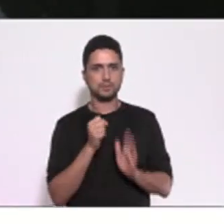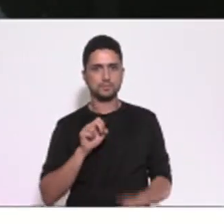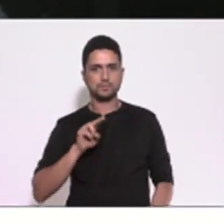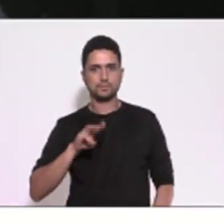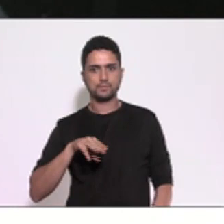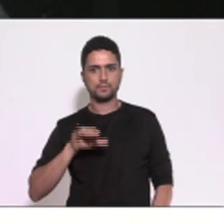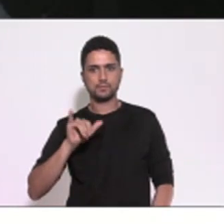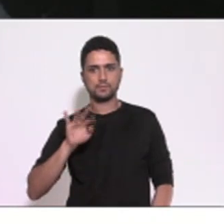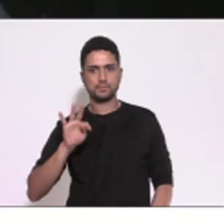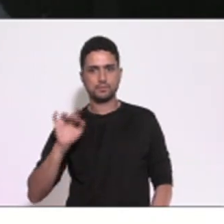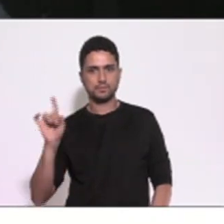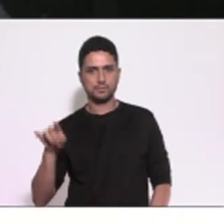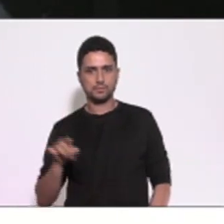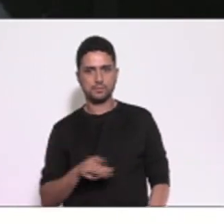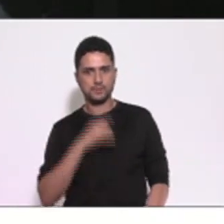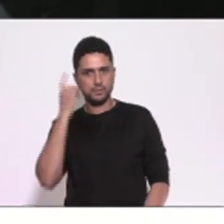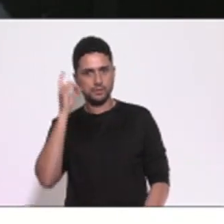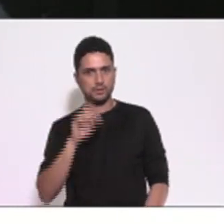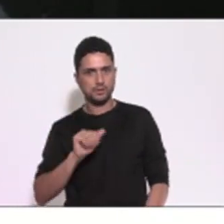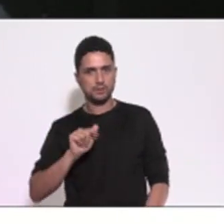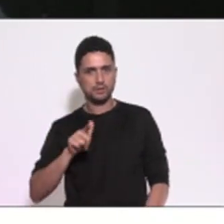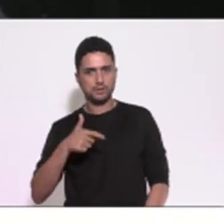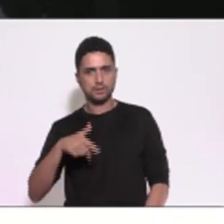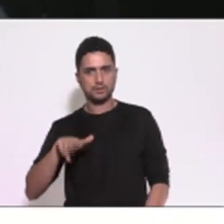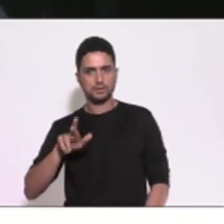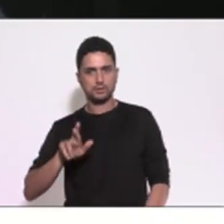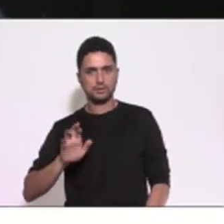Isso. Deputado Alexandre Freitas. Senhor